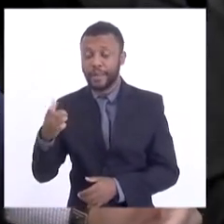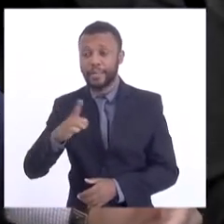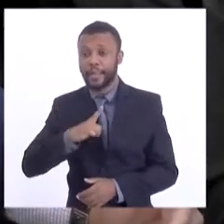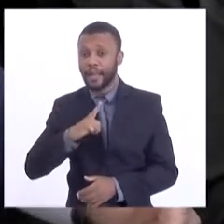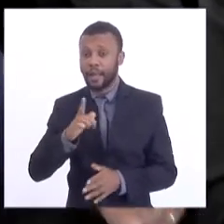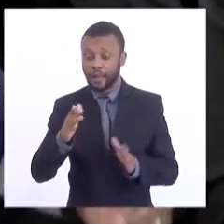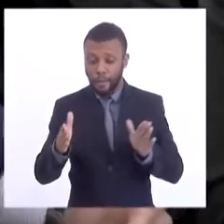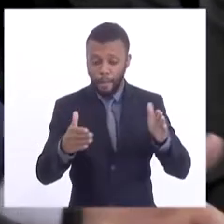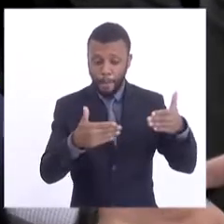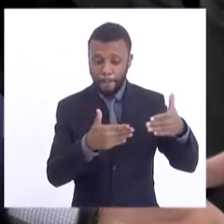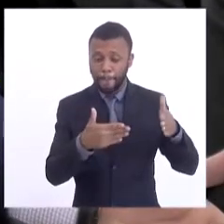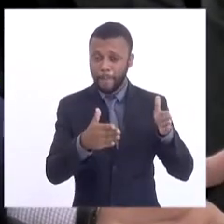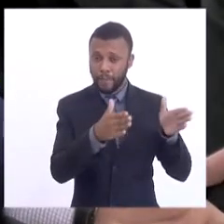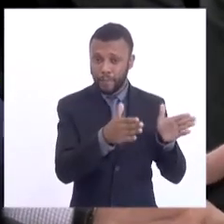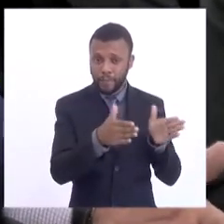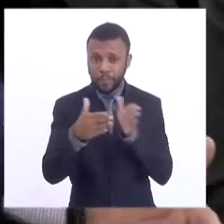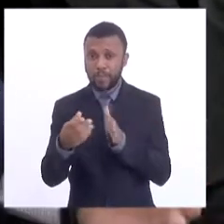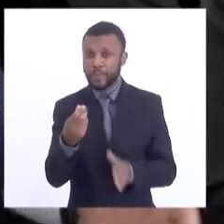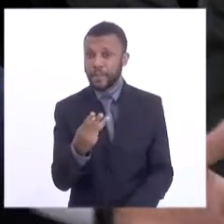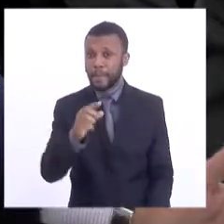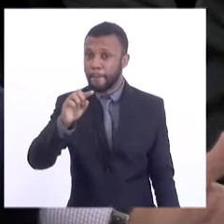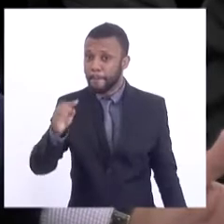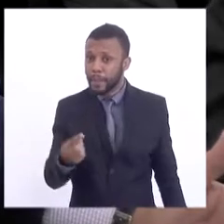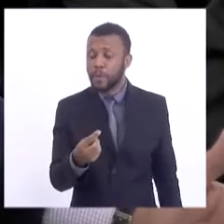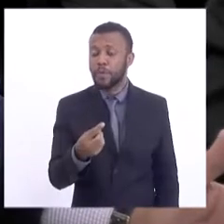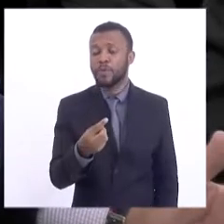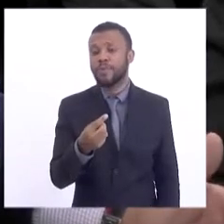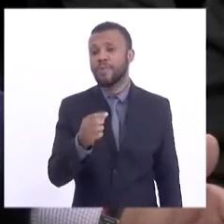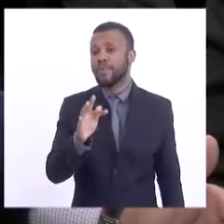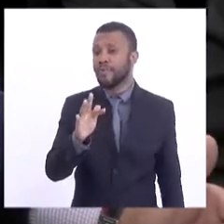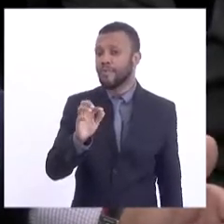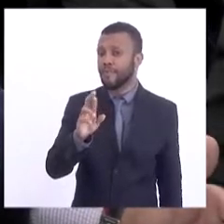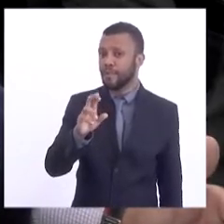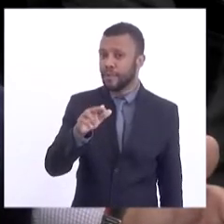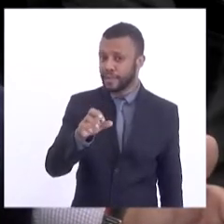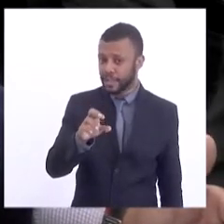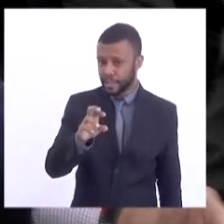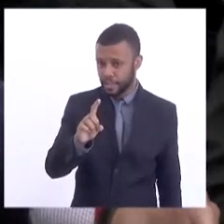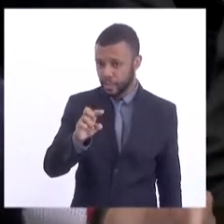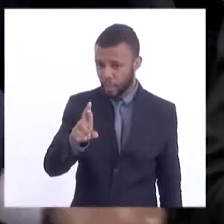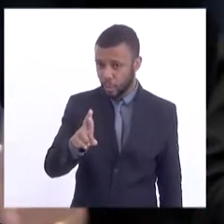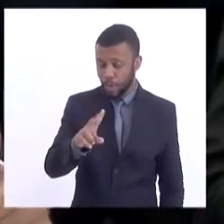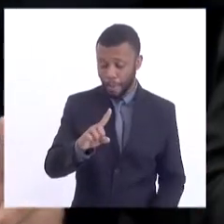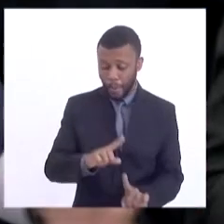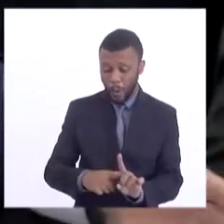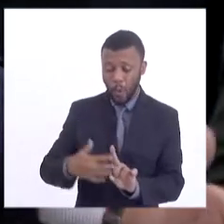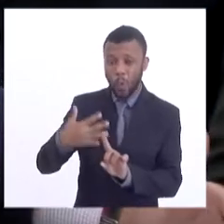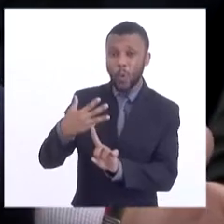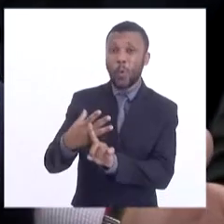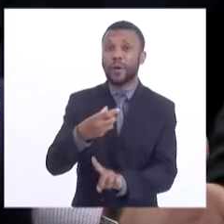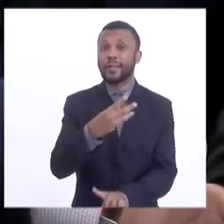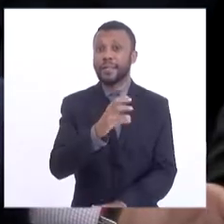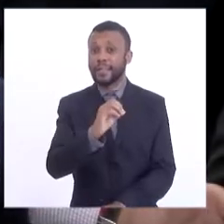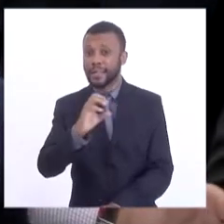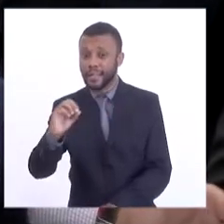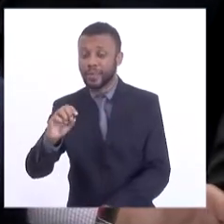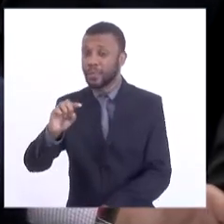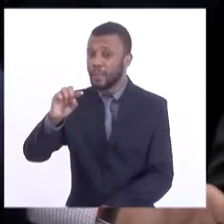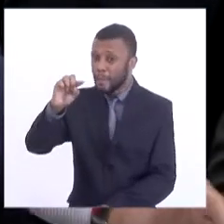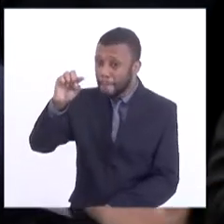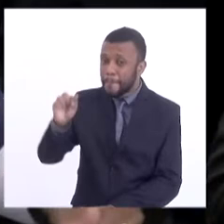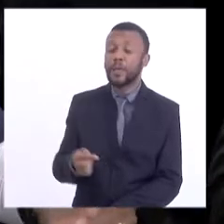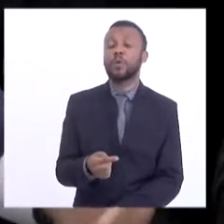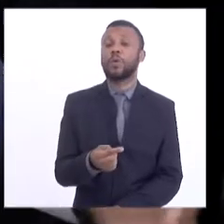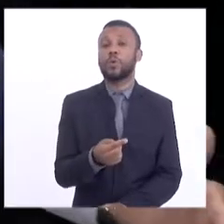fornecedores de 3 mil fornecedores para 300.000 isso é uma coisa fantástica